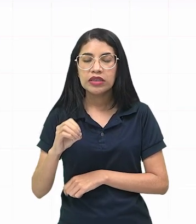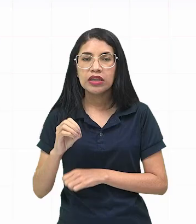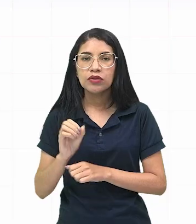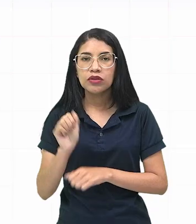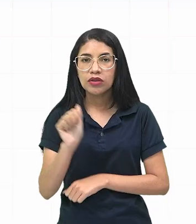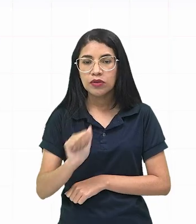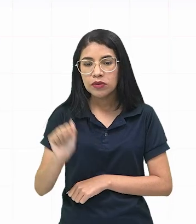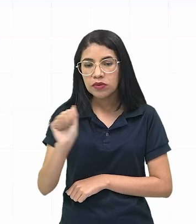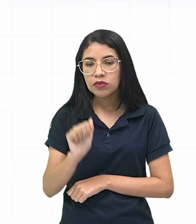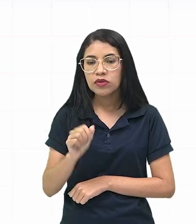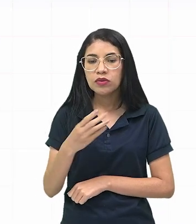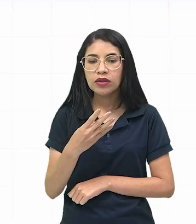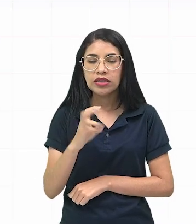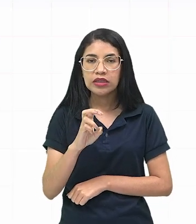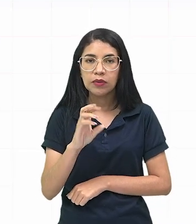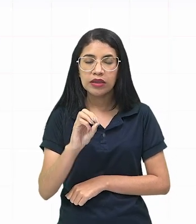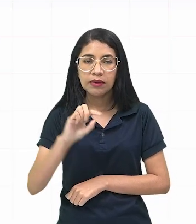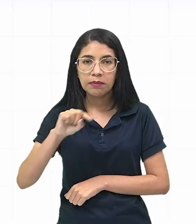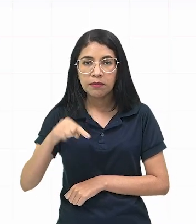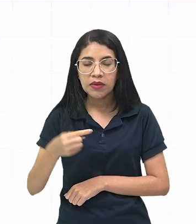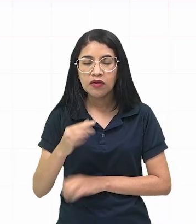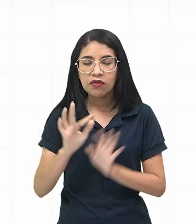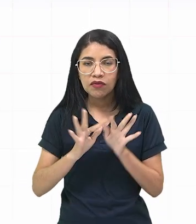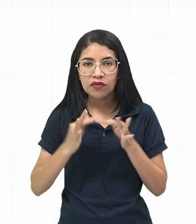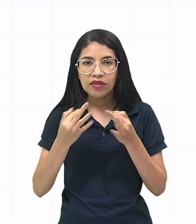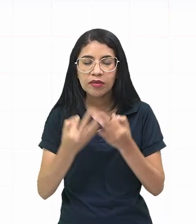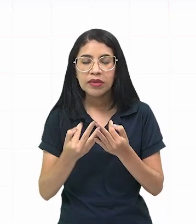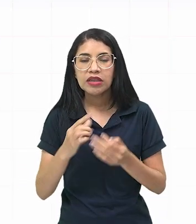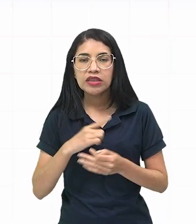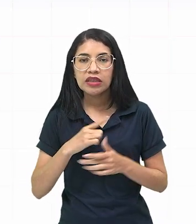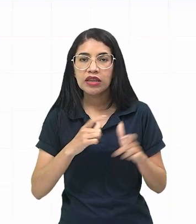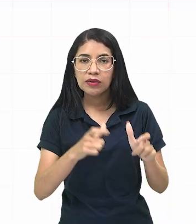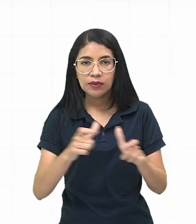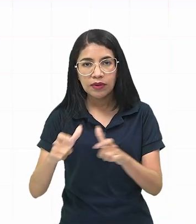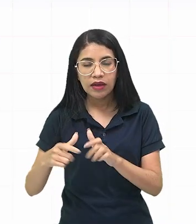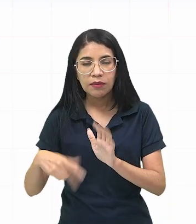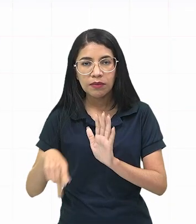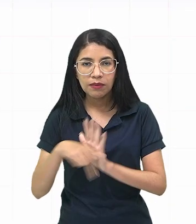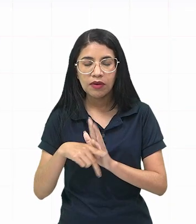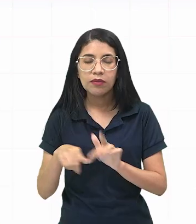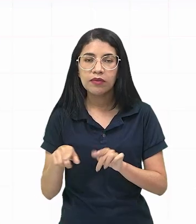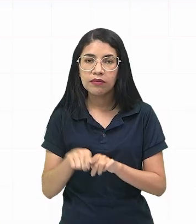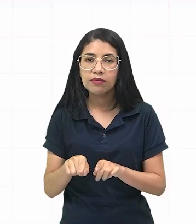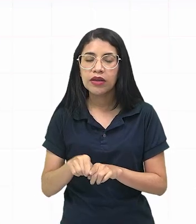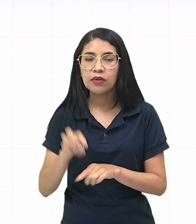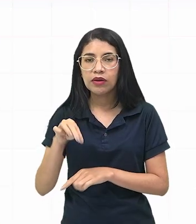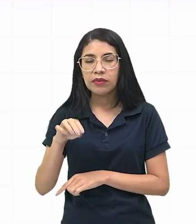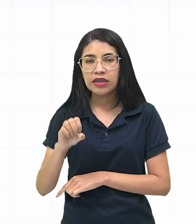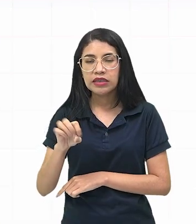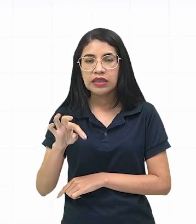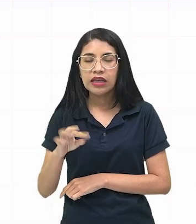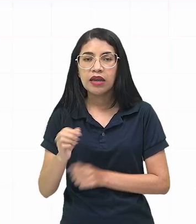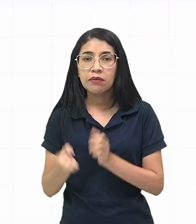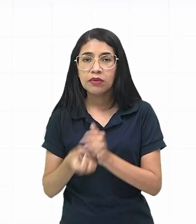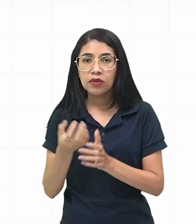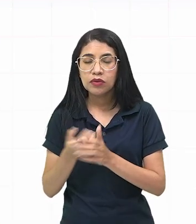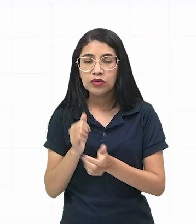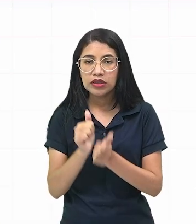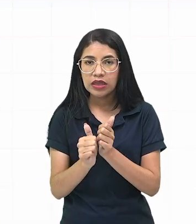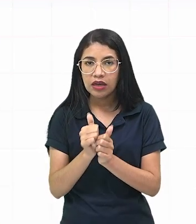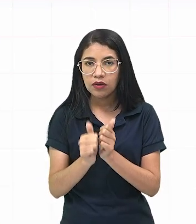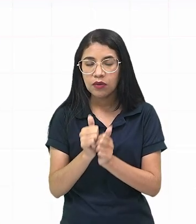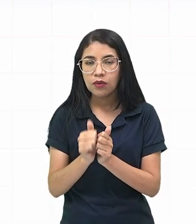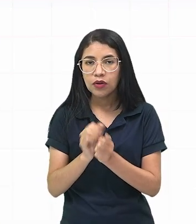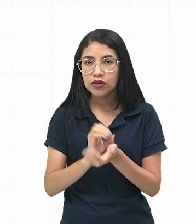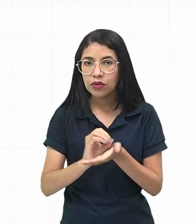famílias assentadas. Então, é uma produção gigantesca, como vocês estão vendo aí na tela. O MST é o maior produtor de arroz orgânico